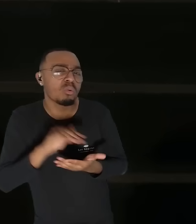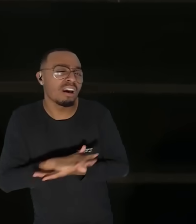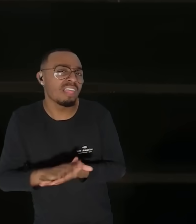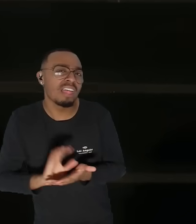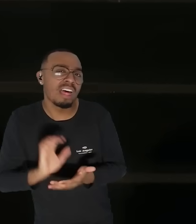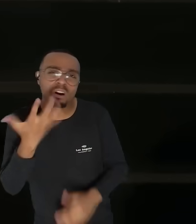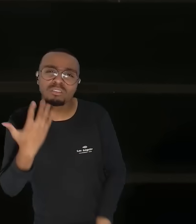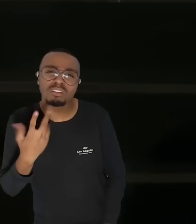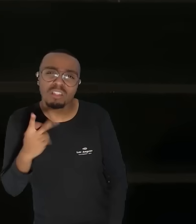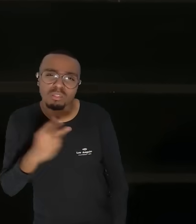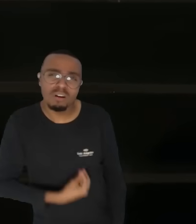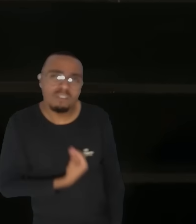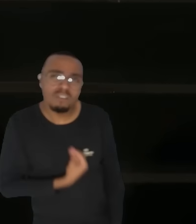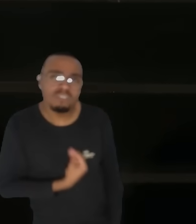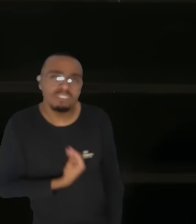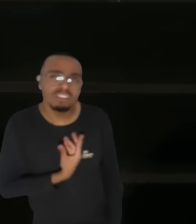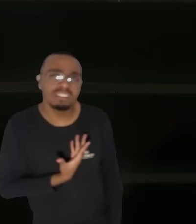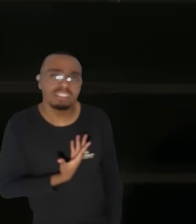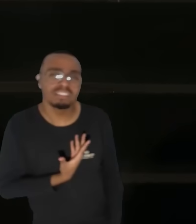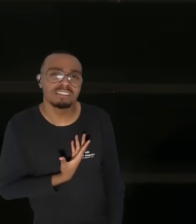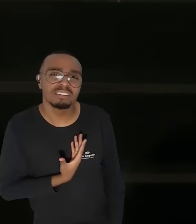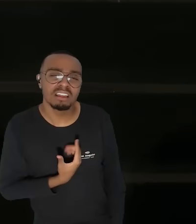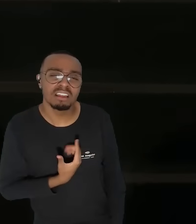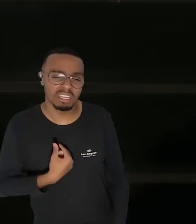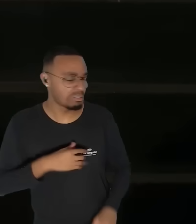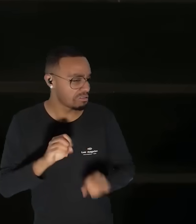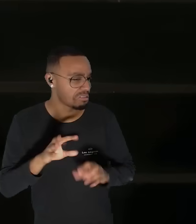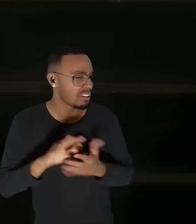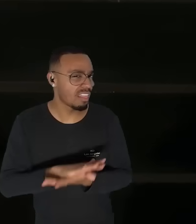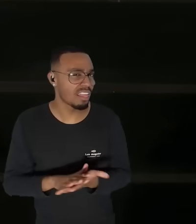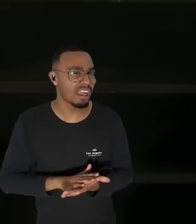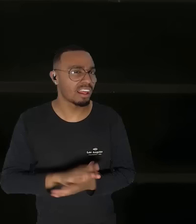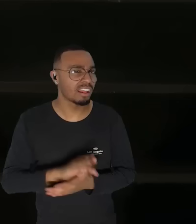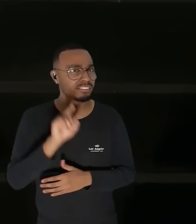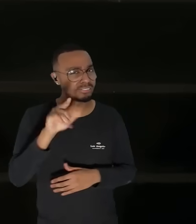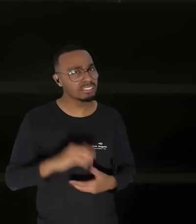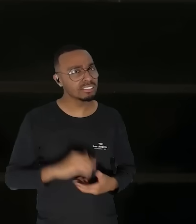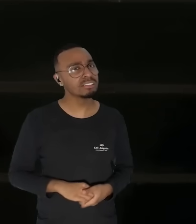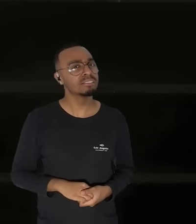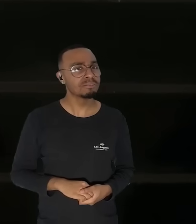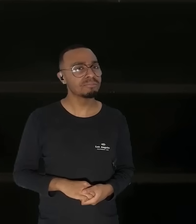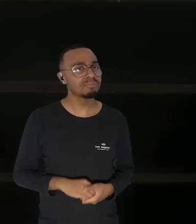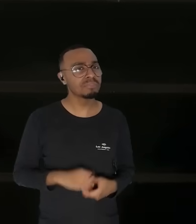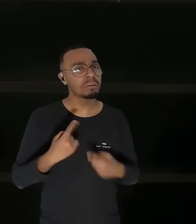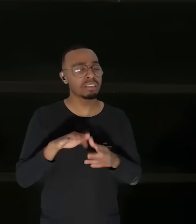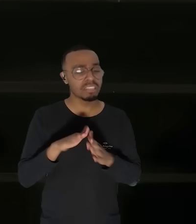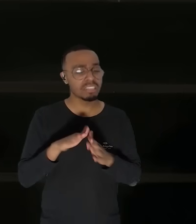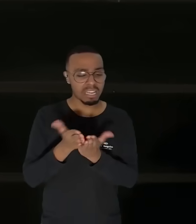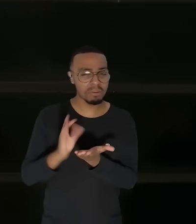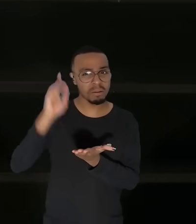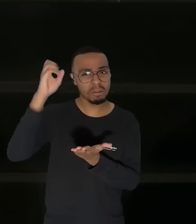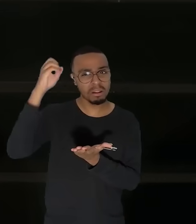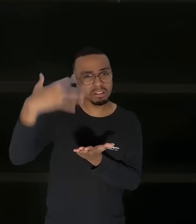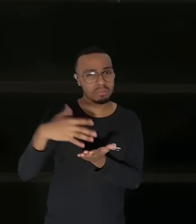foi o idiota que te ensinou errado? Porque eu não fui. Porque a minha Bíblia diz que no mundo tereis